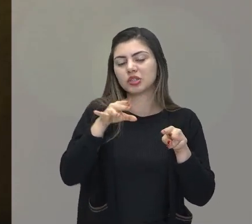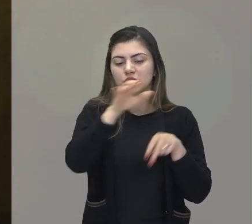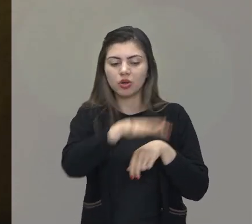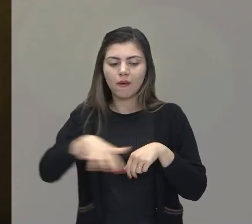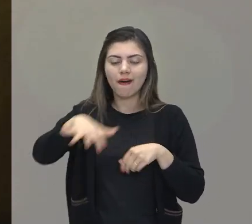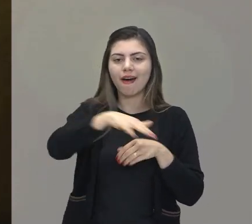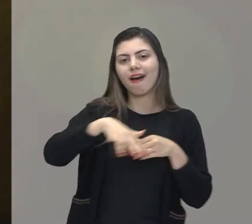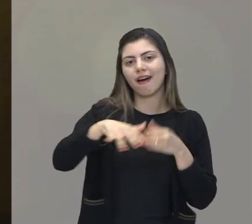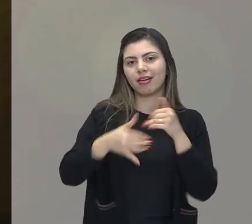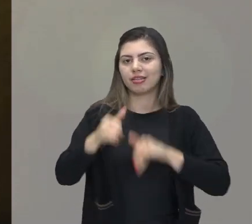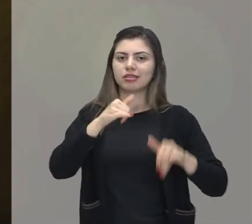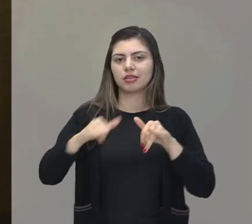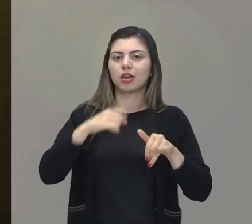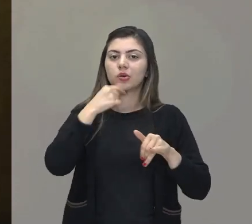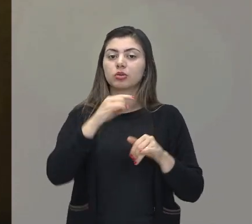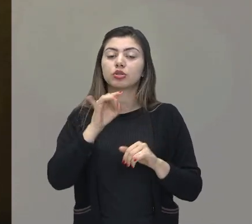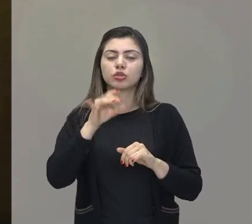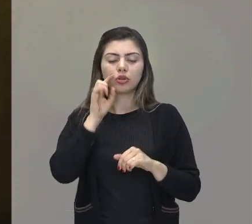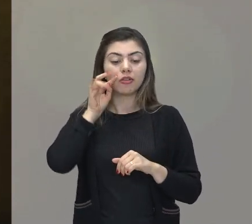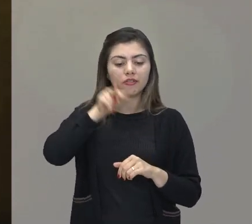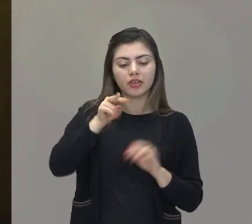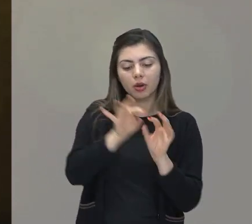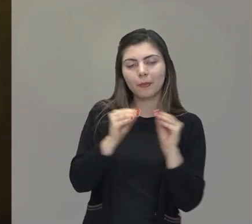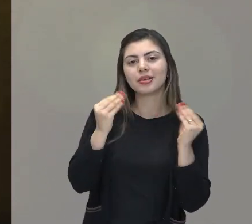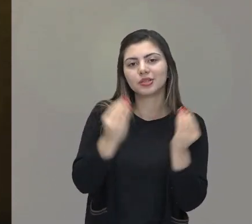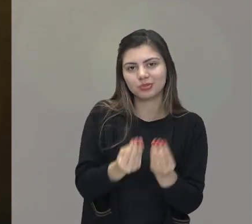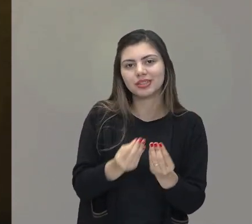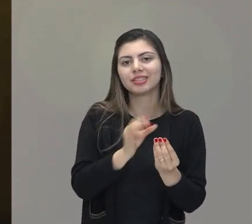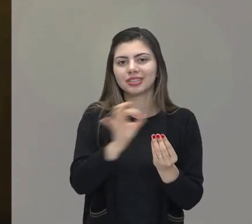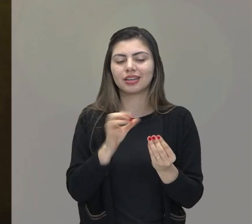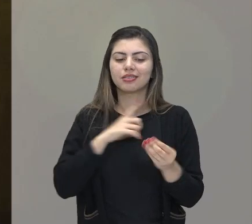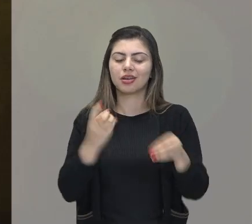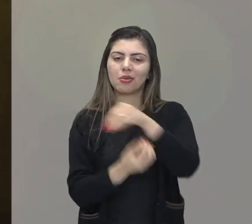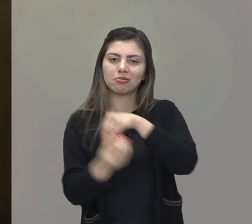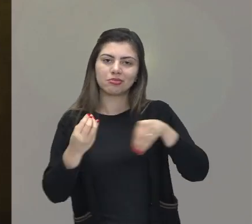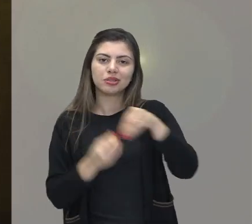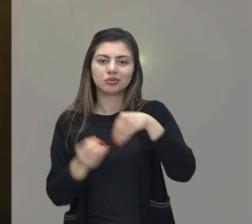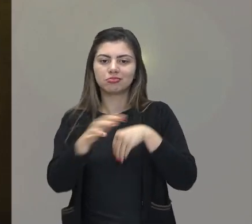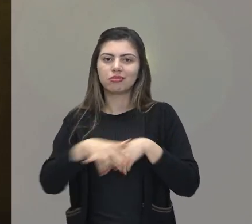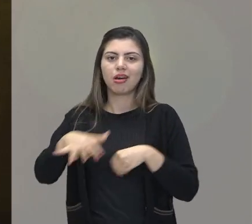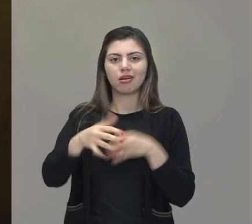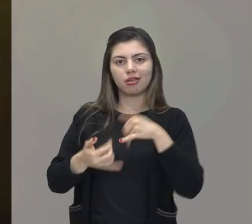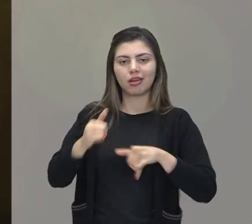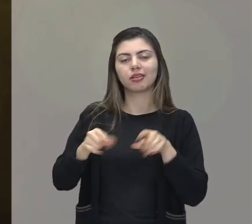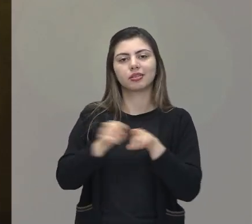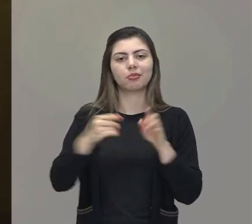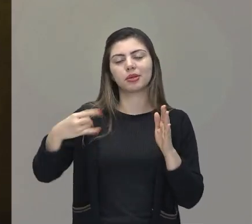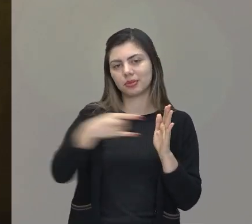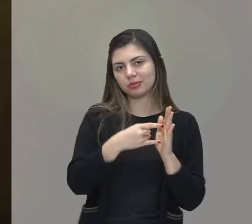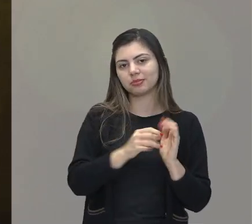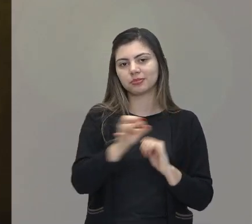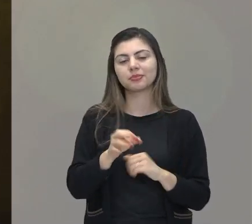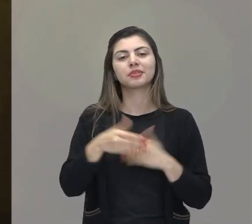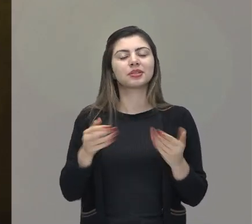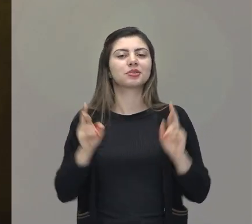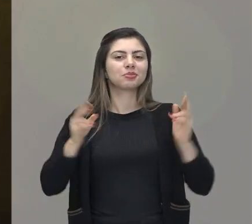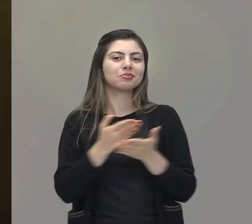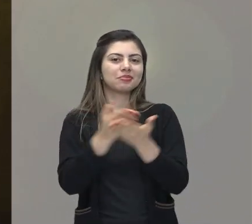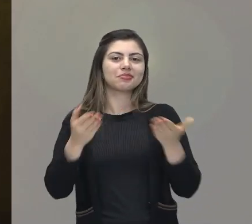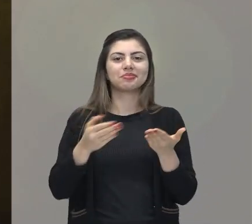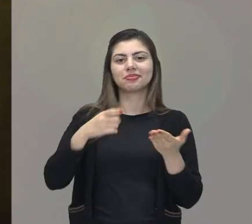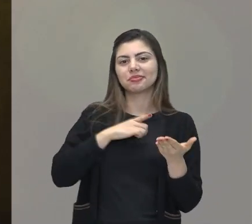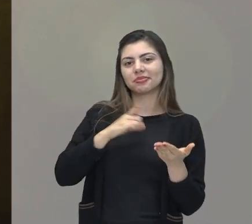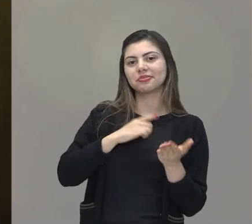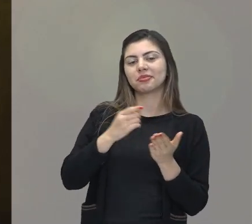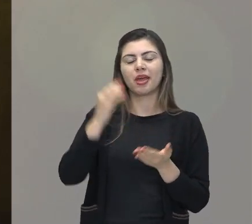elétrico. A gente enxerga o produto ali da combinação do campo elétrico e do campo magnético. Beleza? Espero que vocês tenham entendido